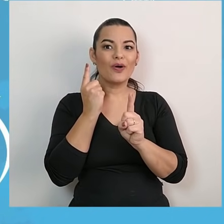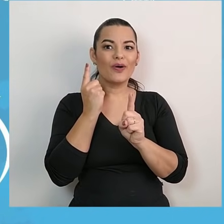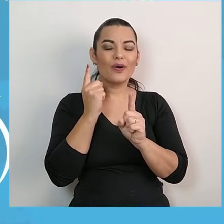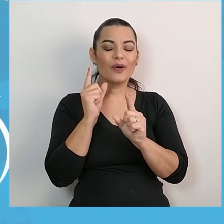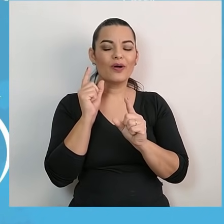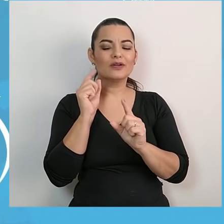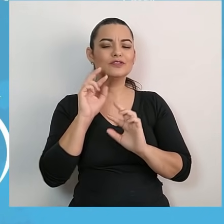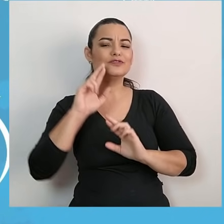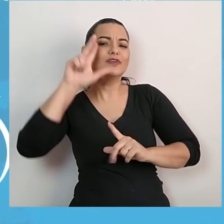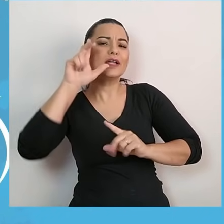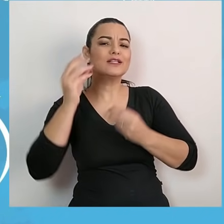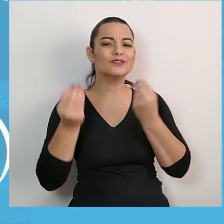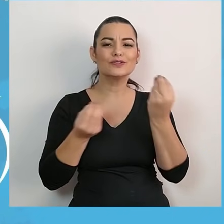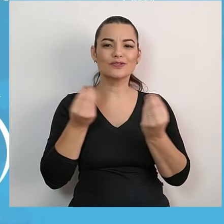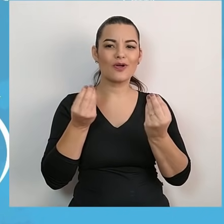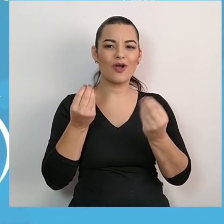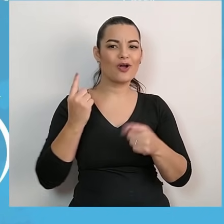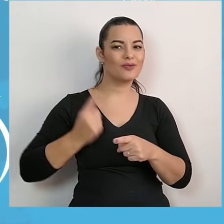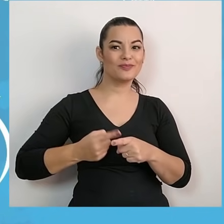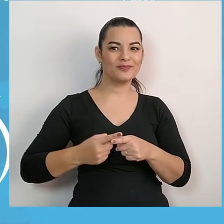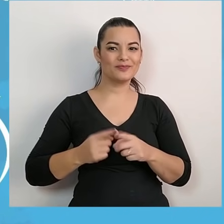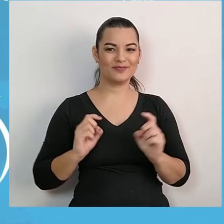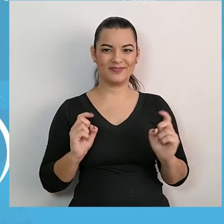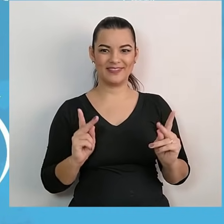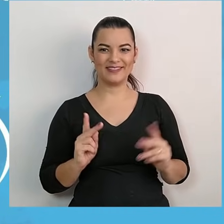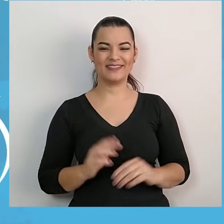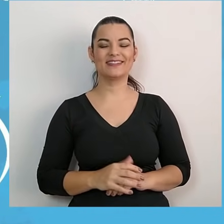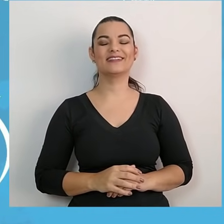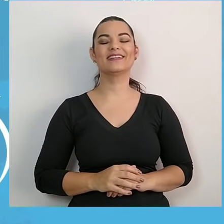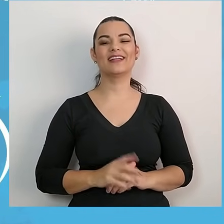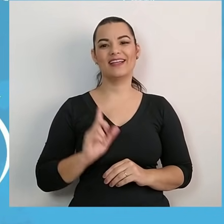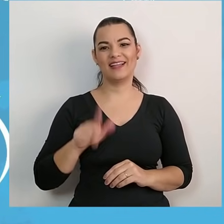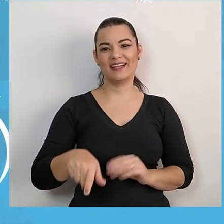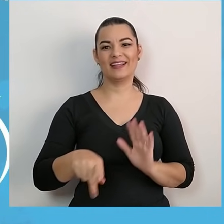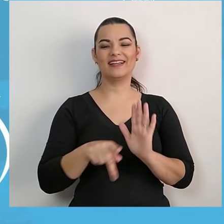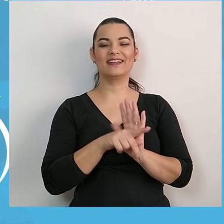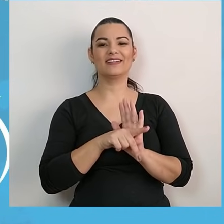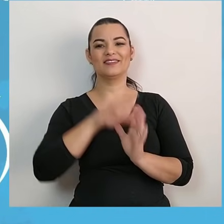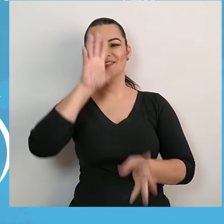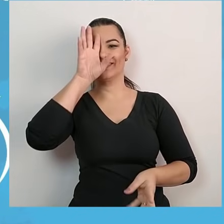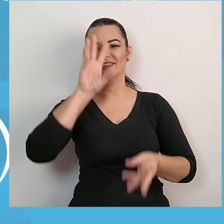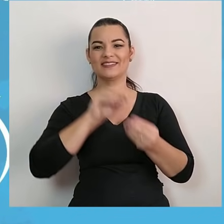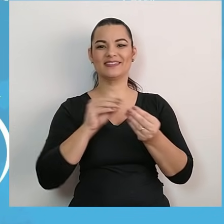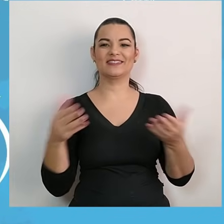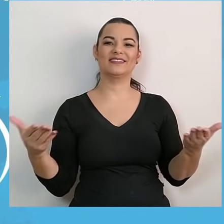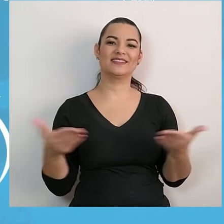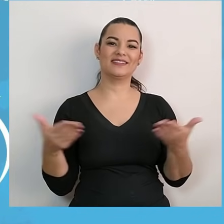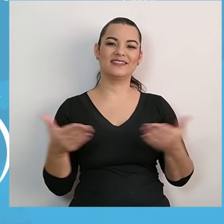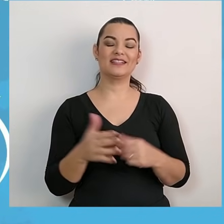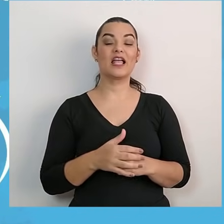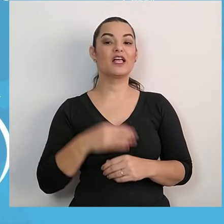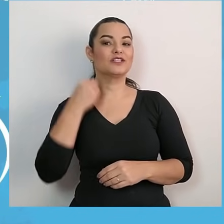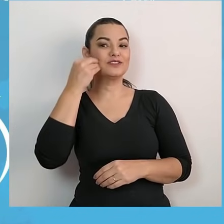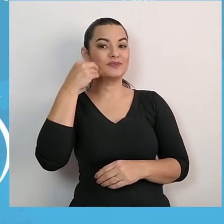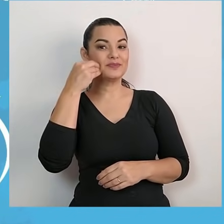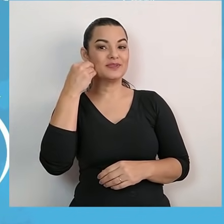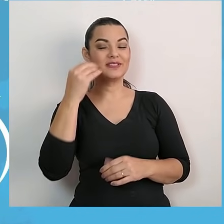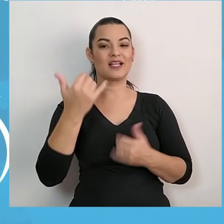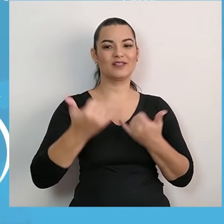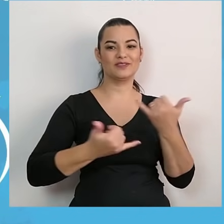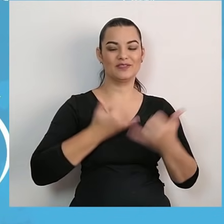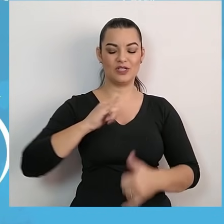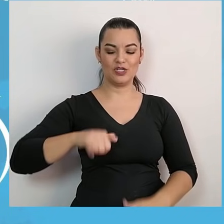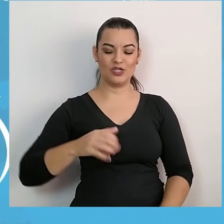o que tem de diferente aí nas 2 imagens. Então, essa já é a nossa síntese de hoje. Experimentar a proposta